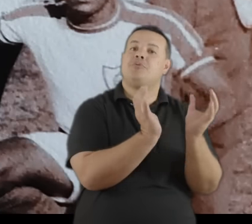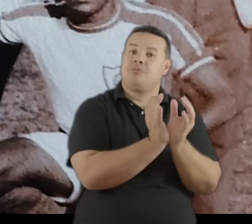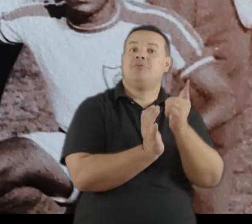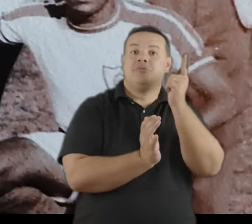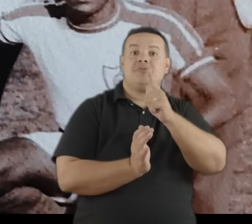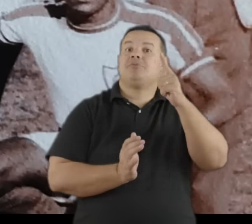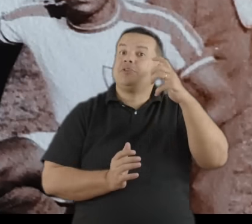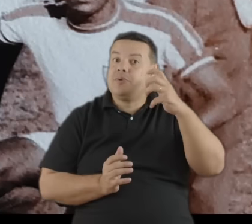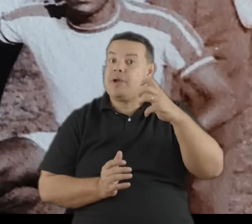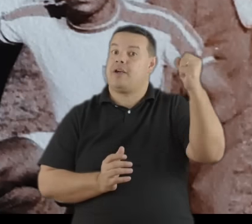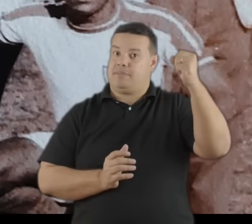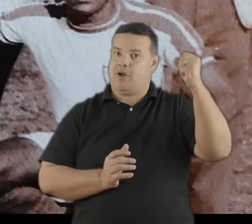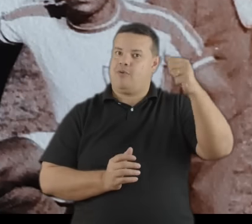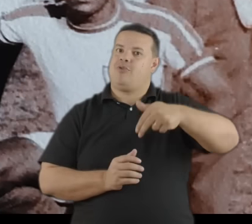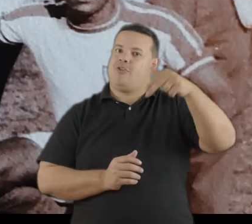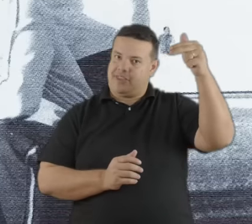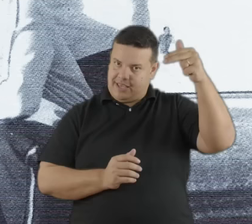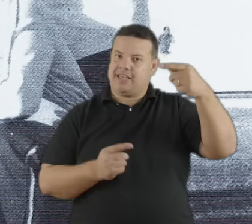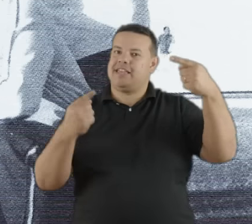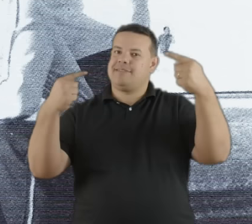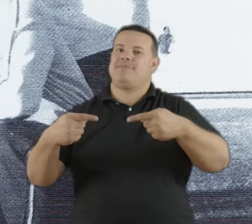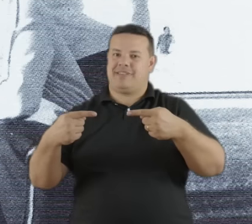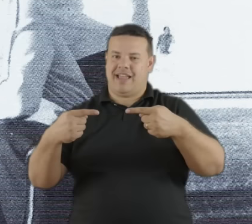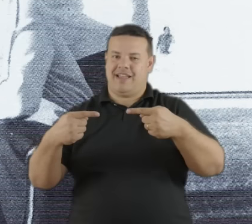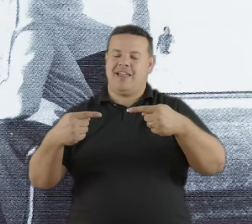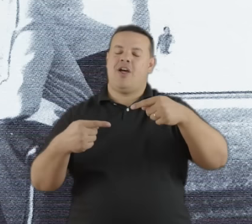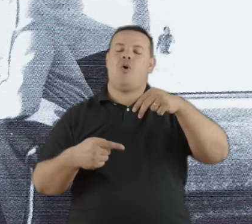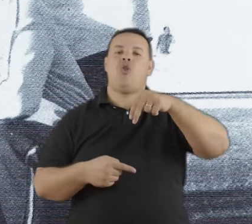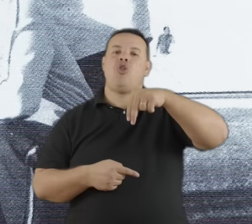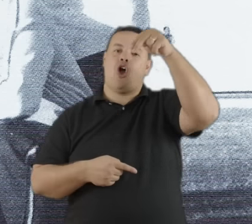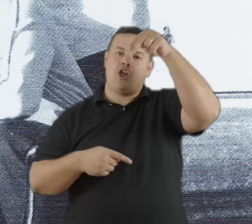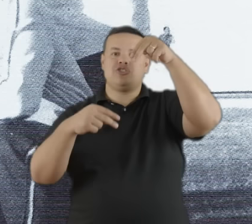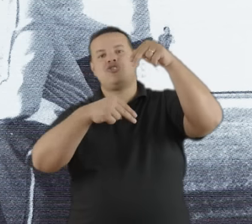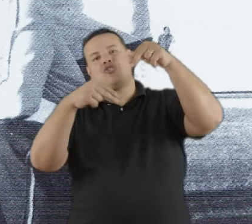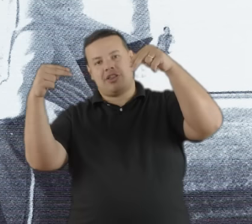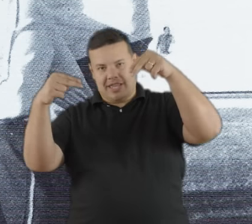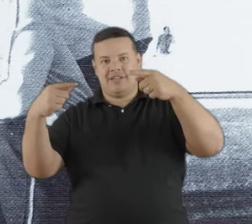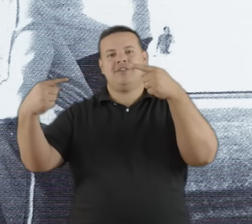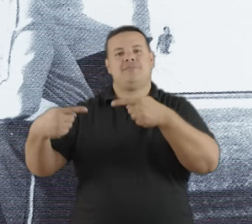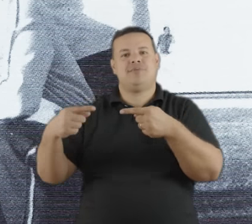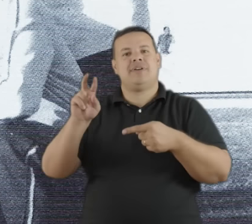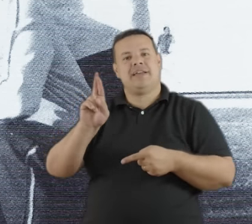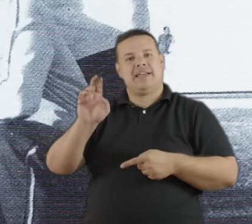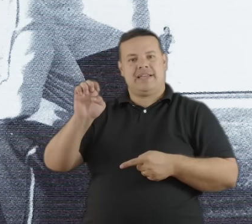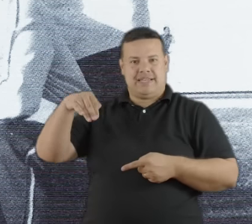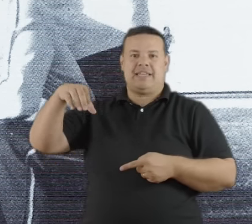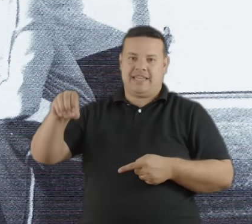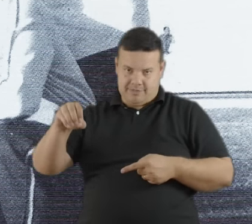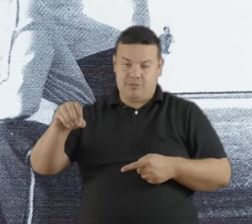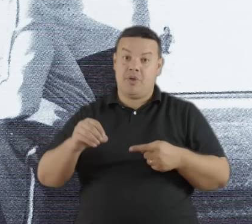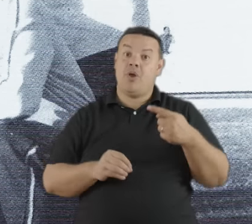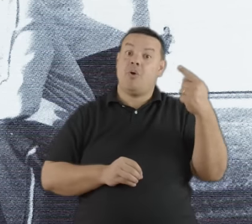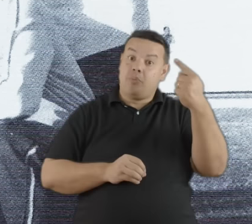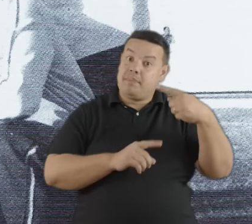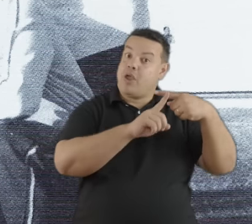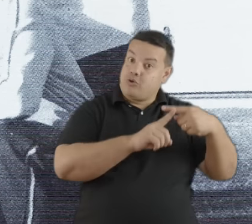a final do torneio Norte-Nordeste com o Remo do Pará. No primeiro jogo, disputado no Batistão, em Aracaju, empate